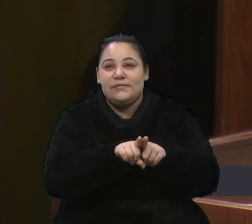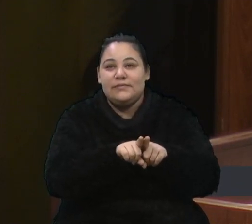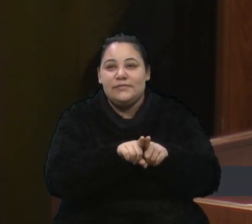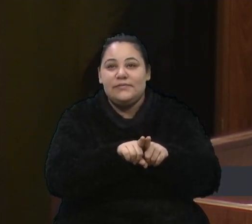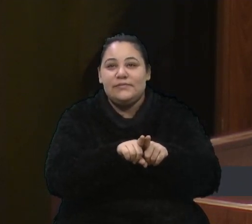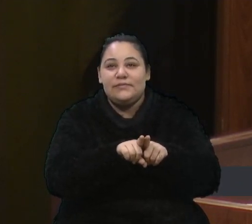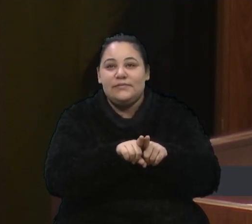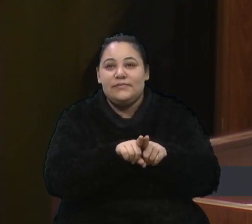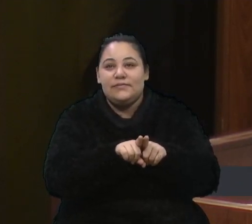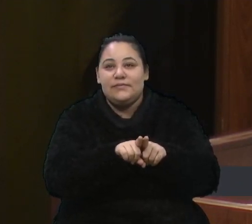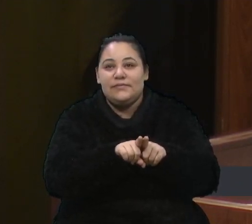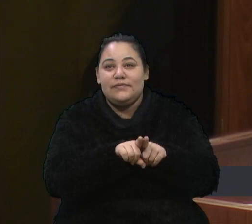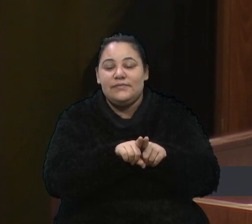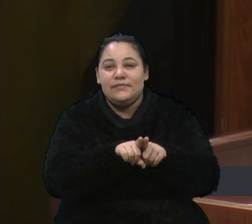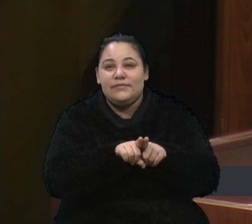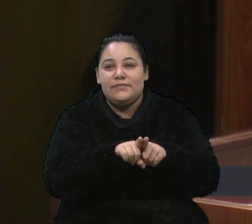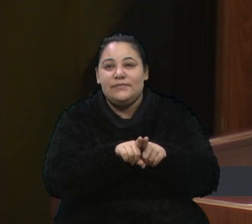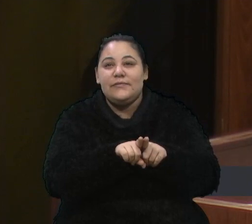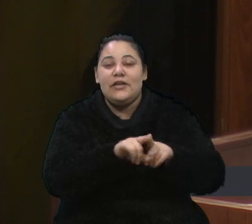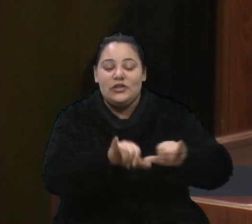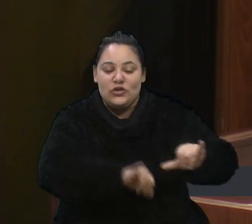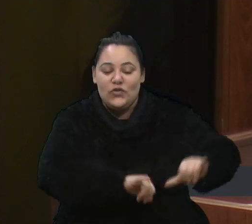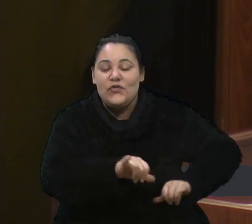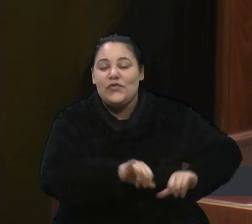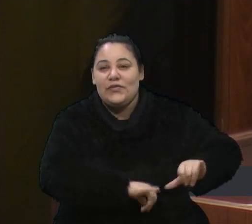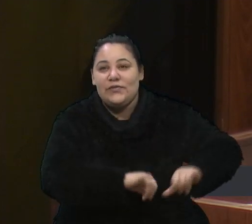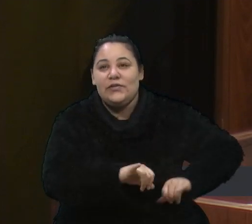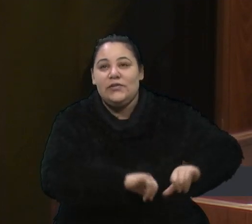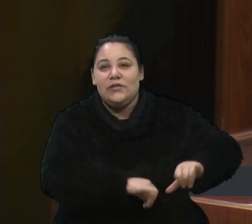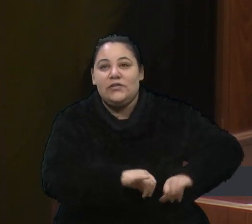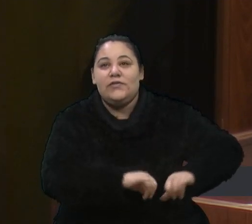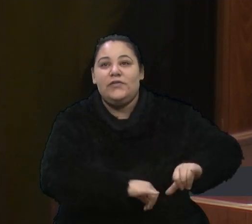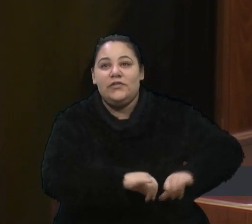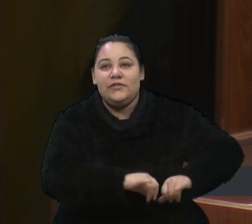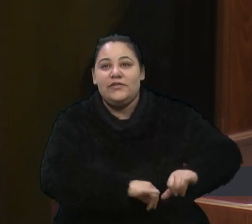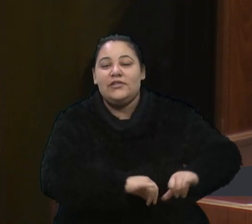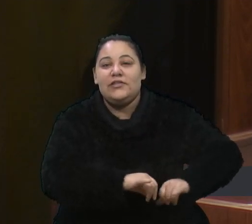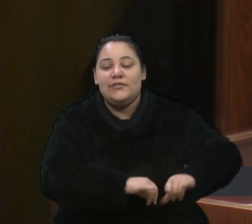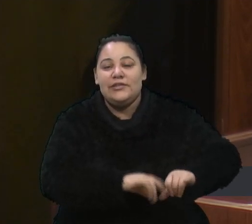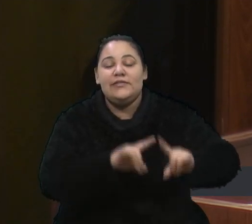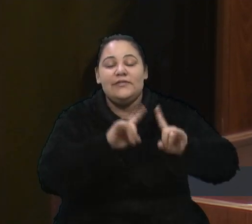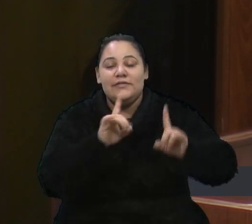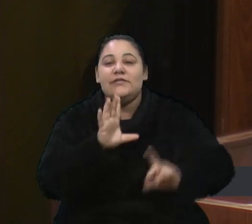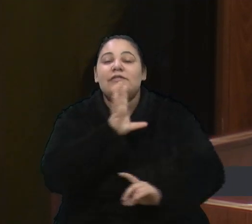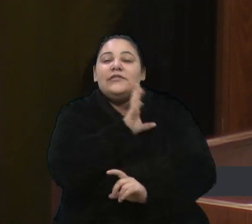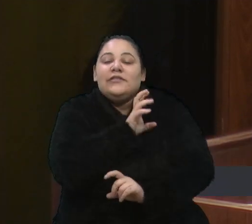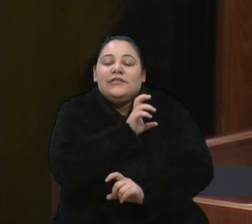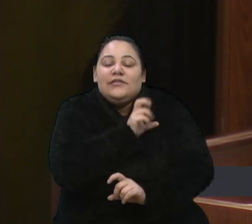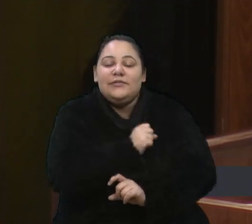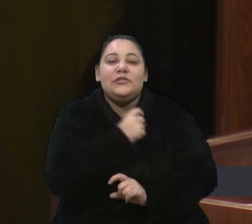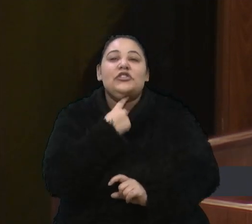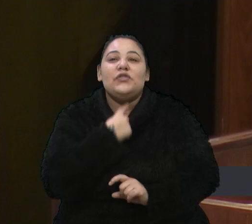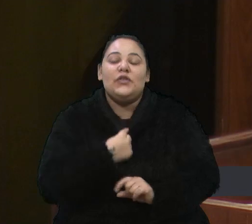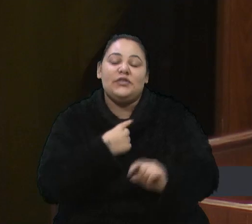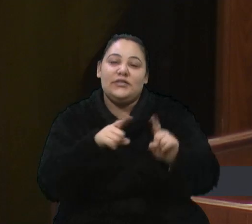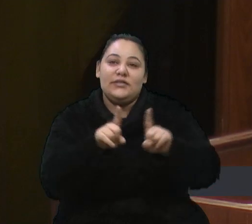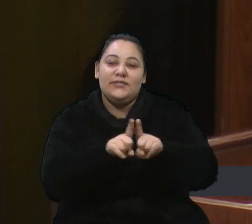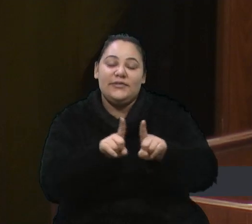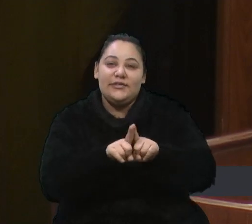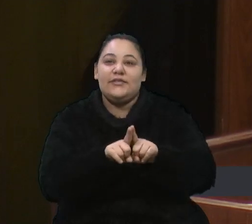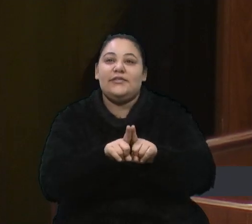Então, é sofrido, mas é uma coisa que a gente adora, a gente gosta. É uma coisa que